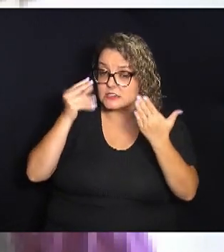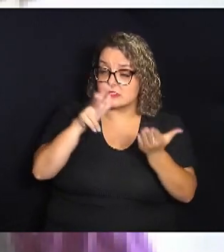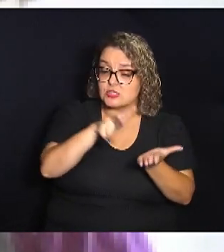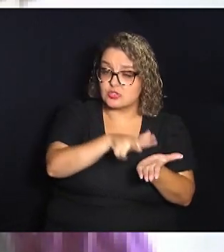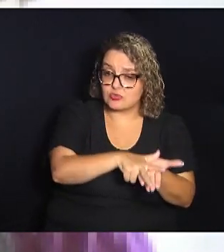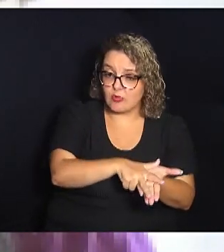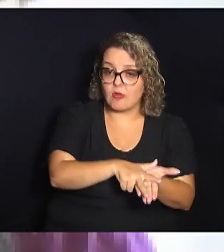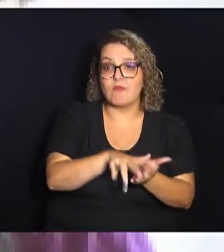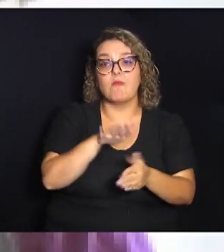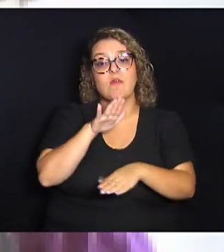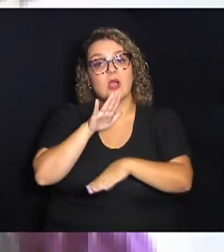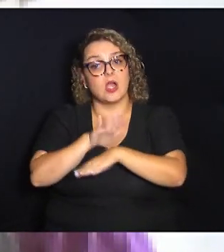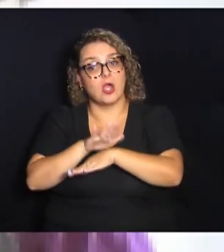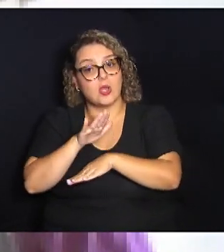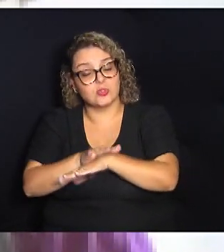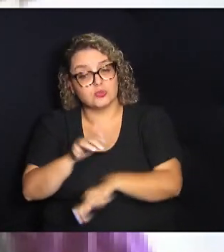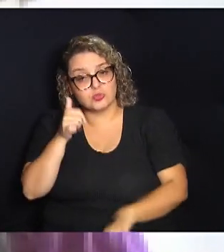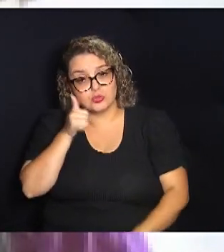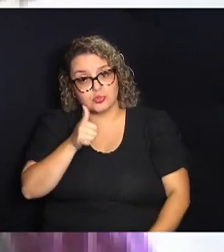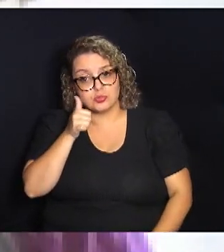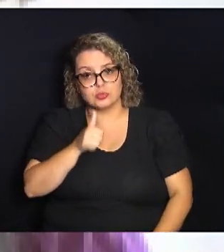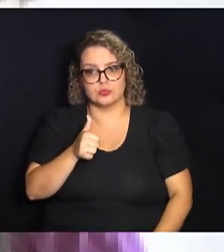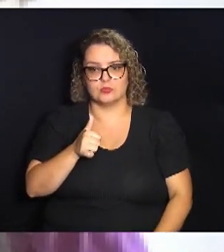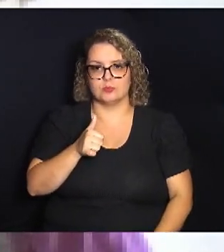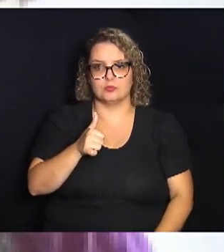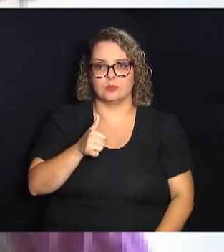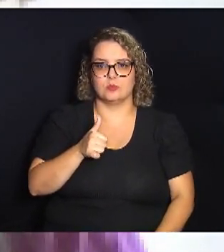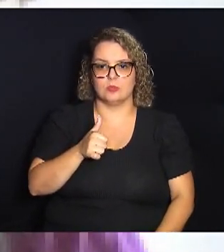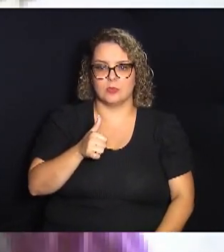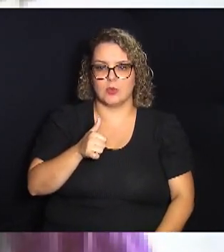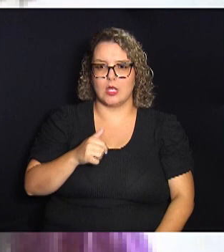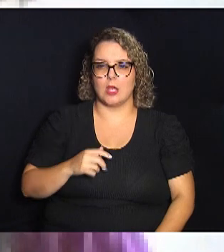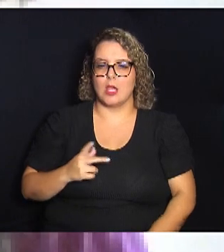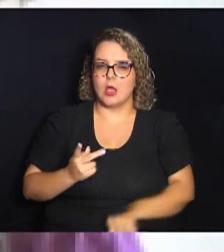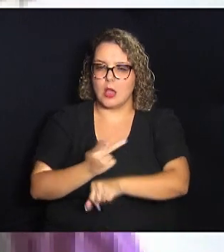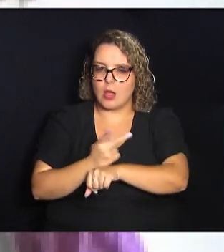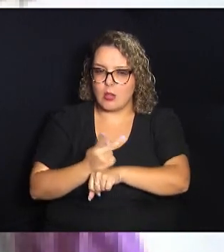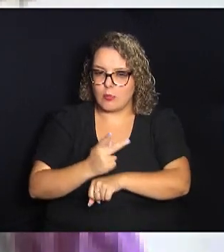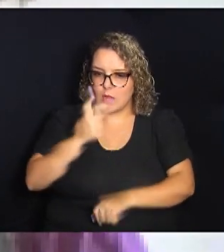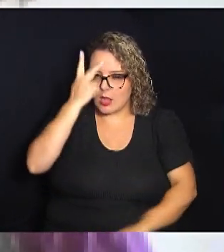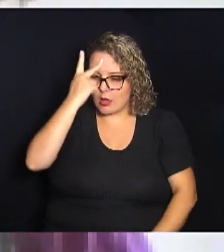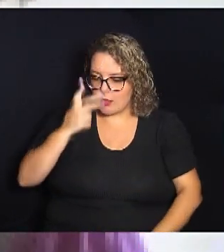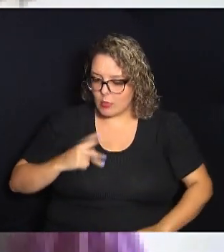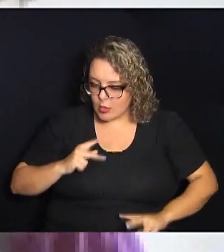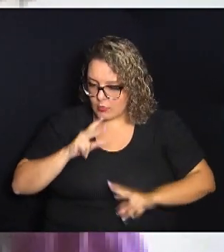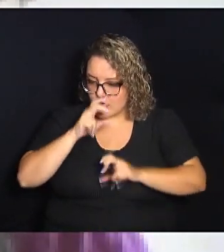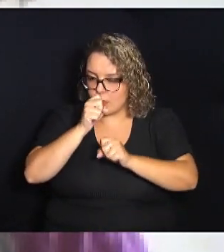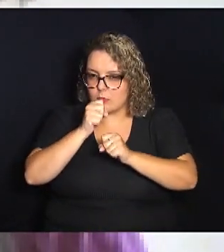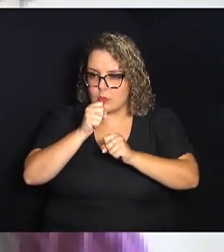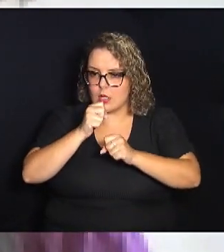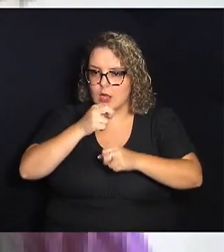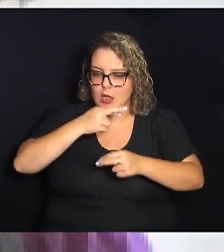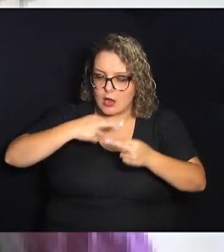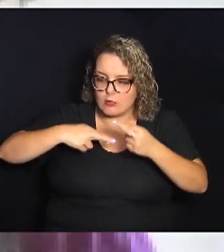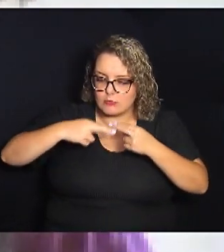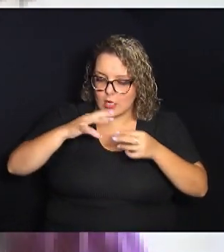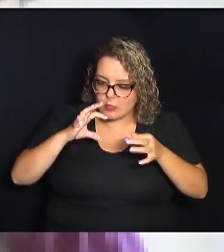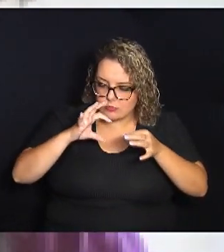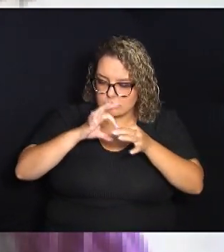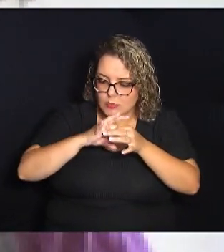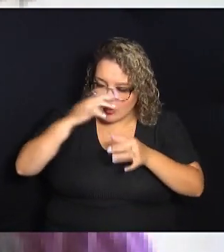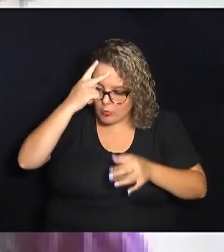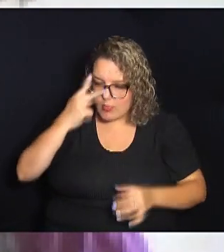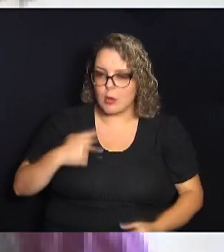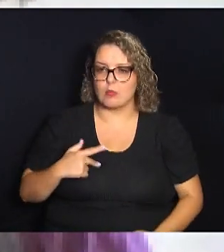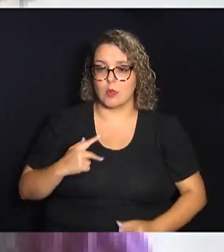vai ajudar a mulher a rebuscar as suas próprias forças, a reconectar consigo mesma, buscar as